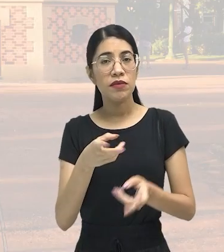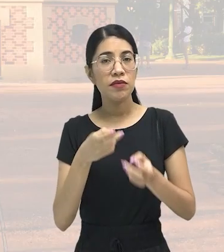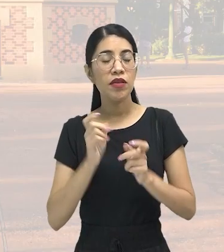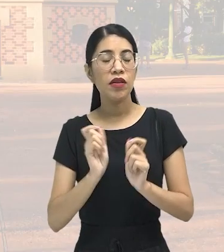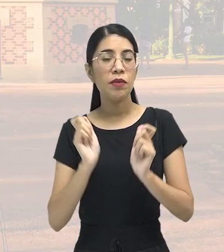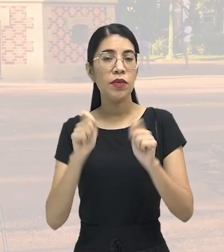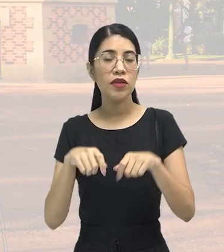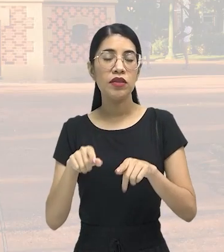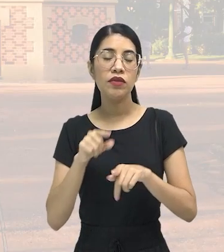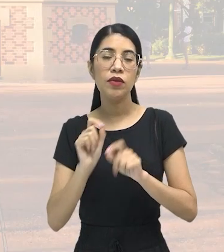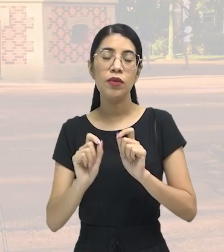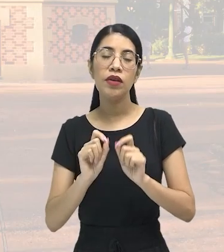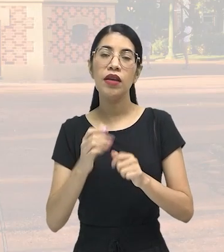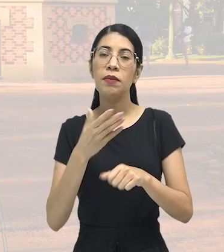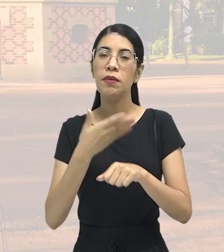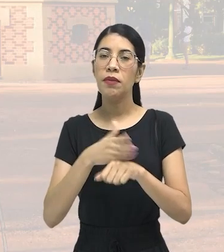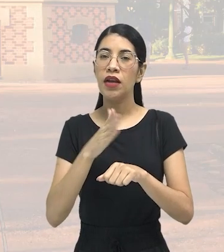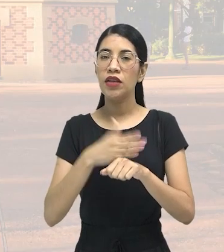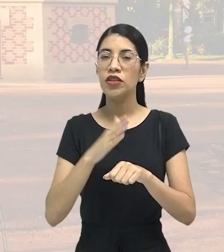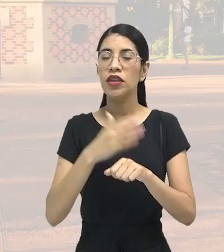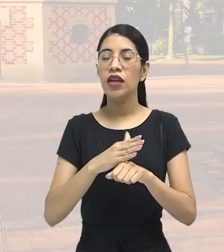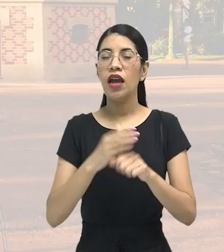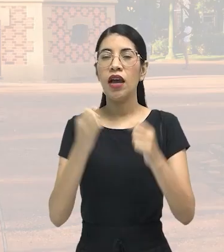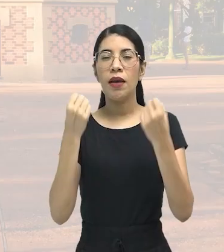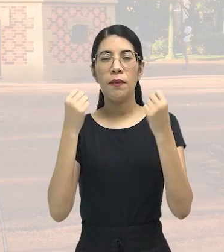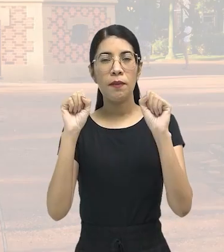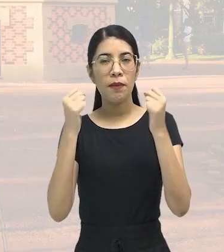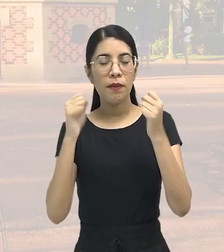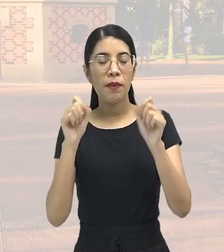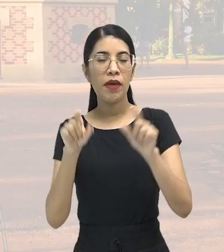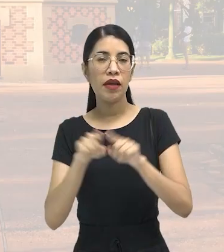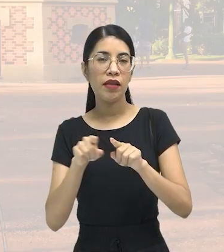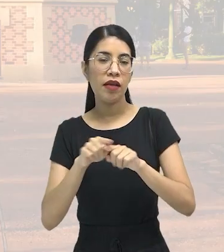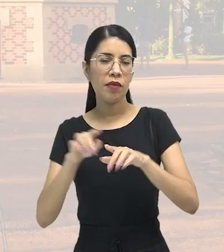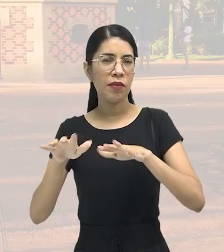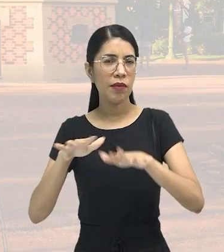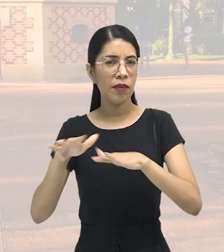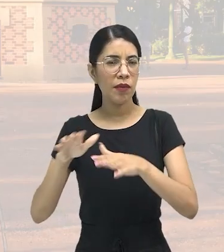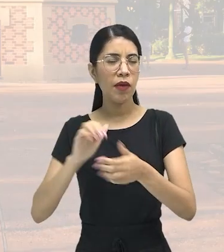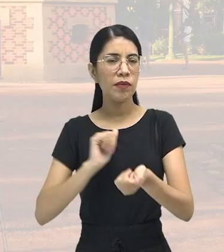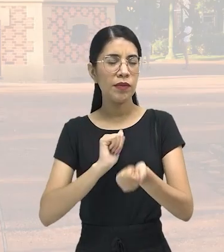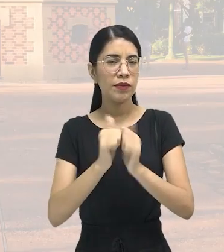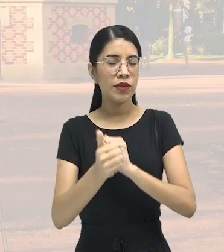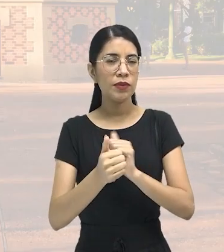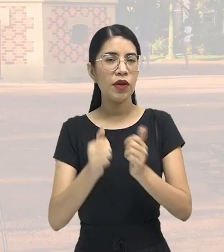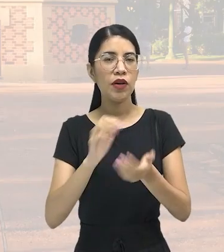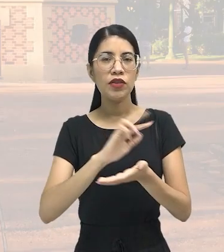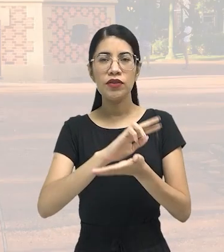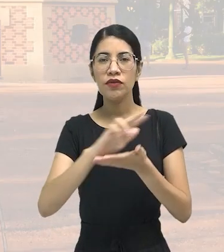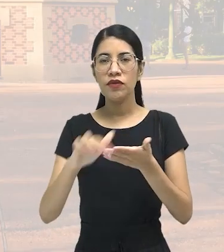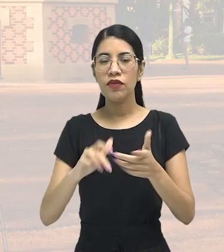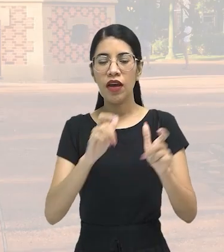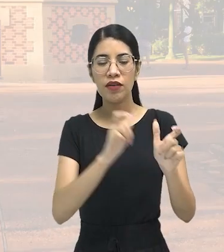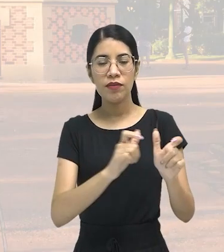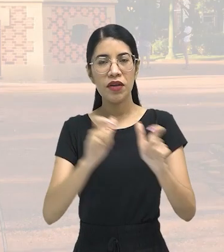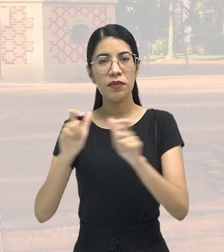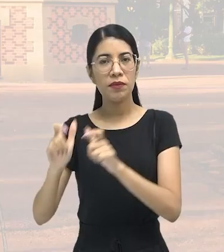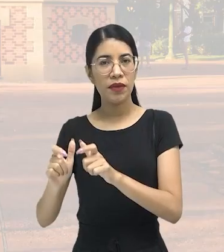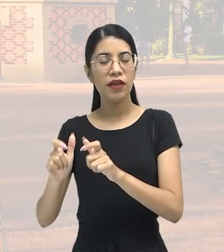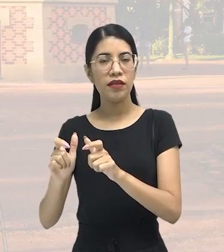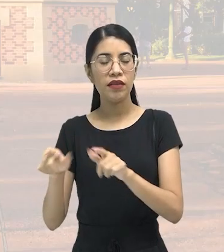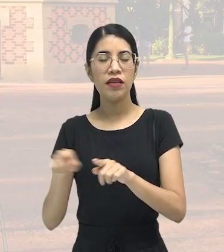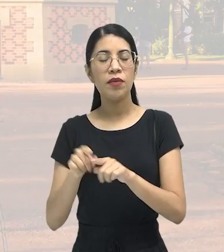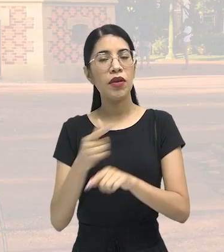que dá para fazer atividades e exercício físico e praticar esportes nos dois ambientes e em